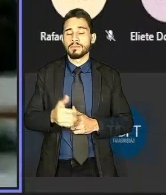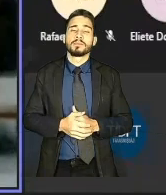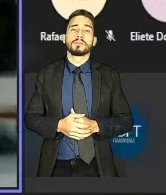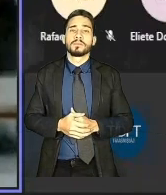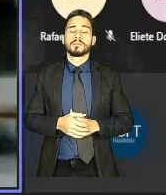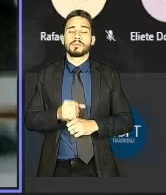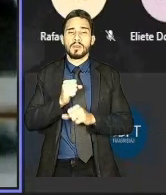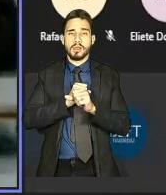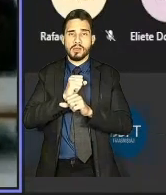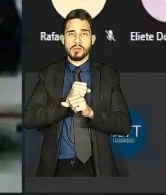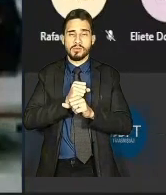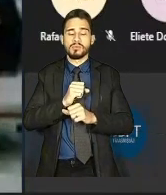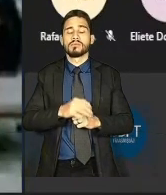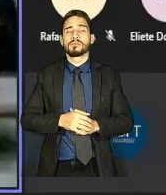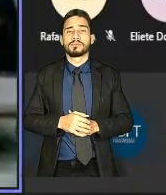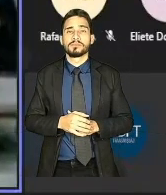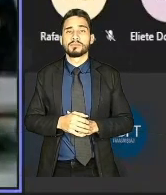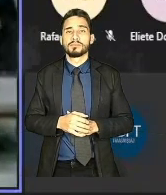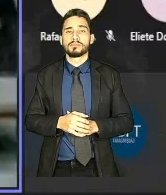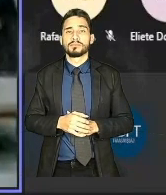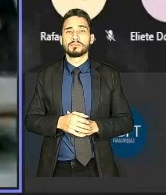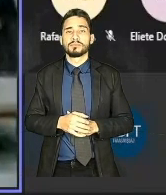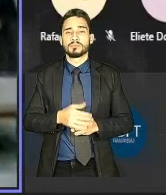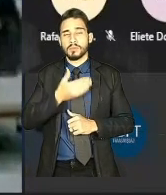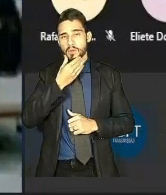071-1957, dígito 16.